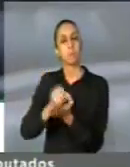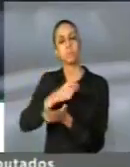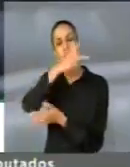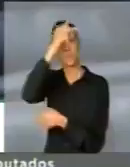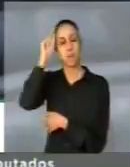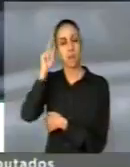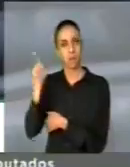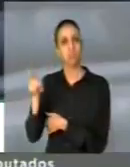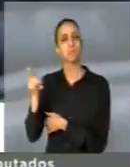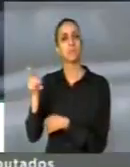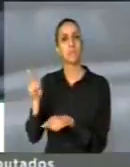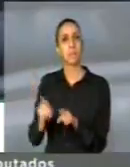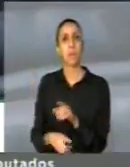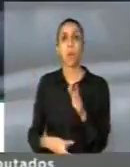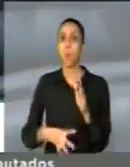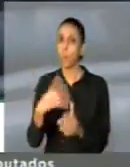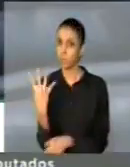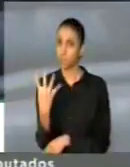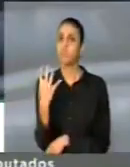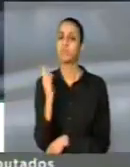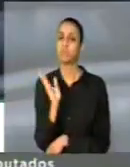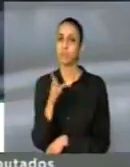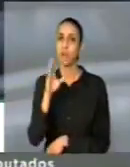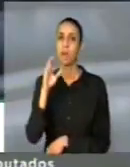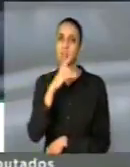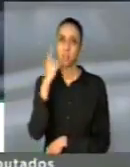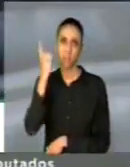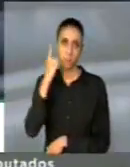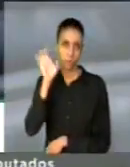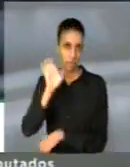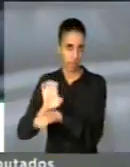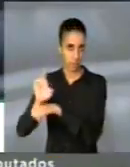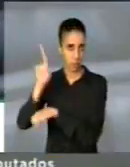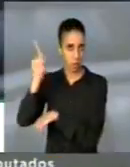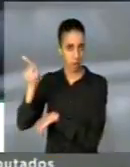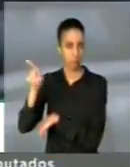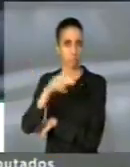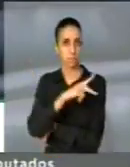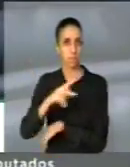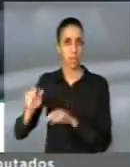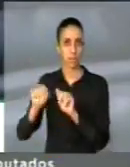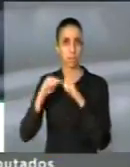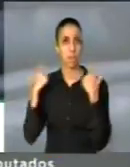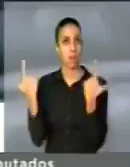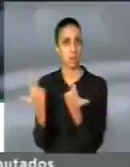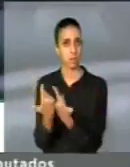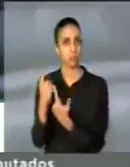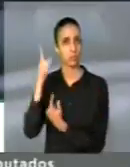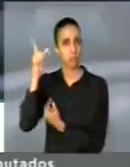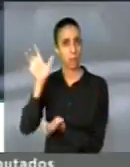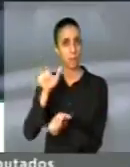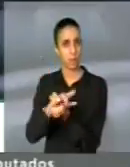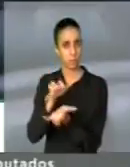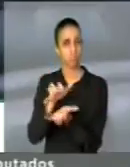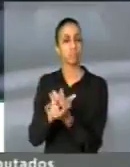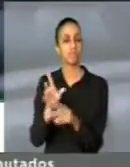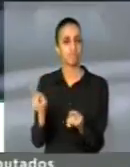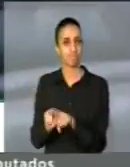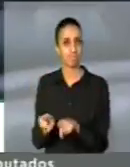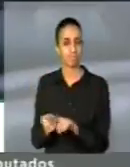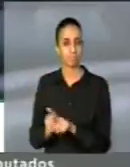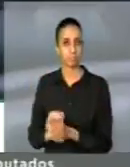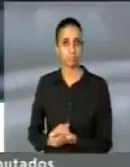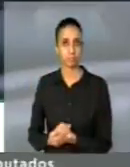Surubim, foi por 4 vezes deputado estadual, presidente da Assembleia Legislativa do Estado de Pernambuco também,